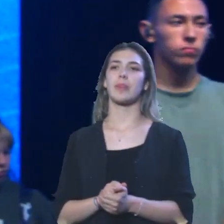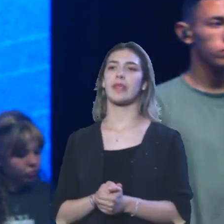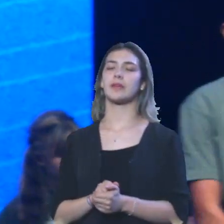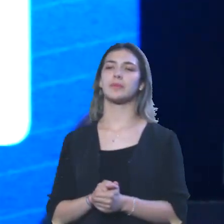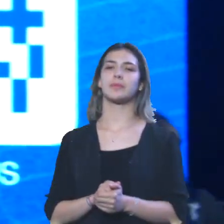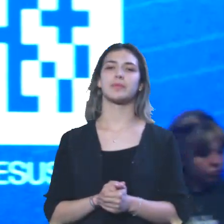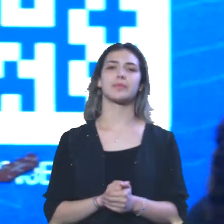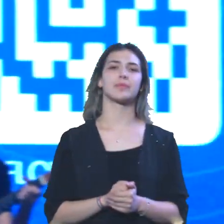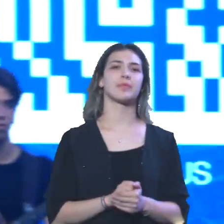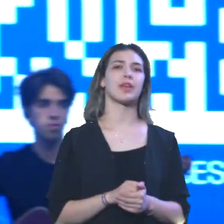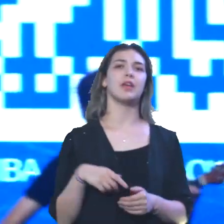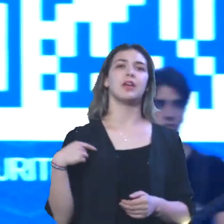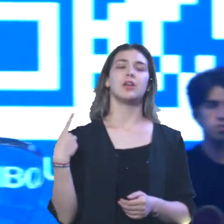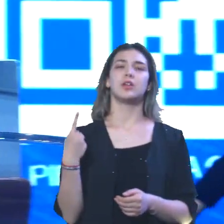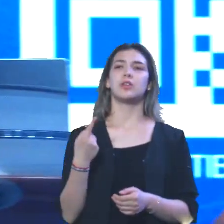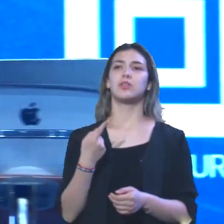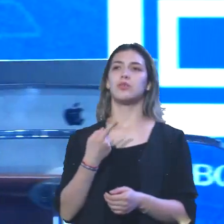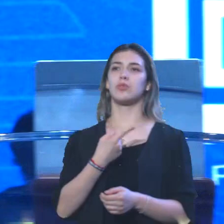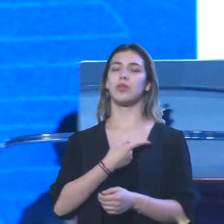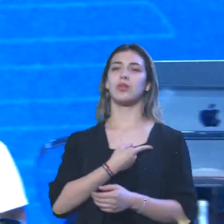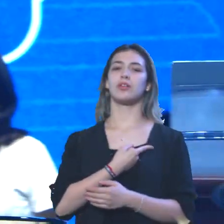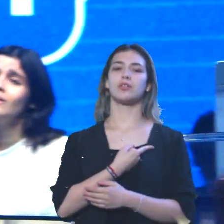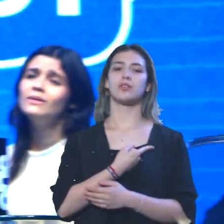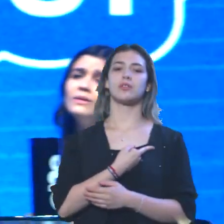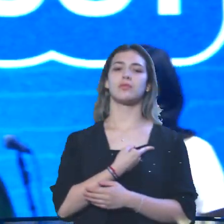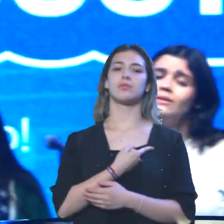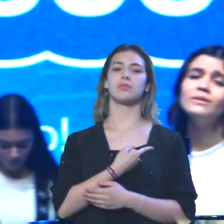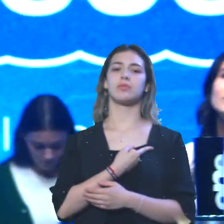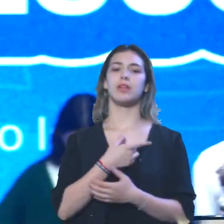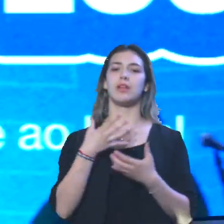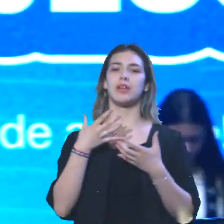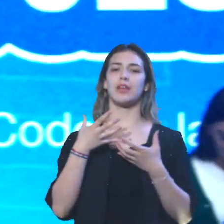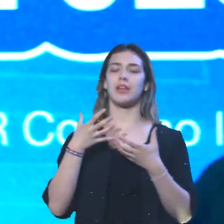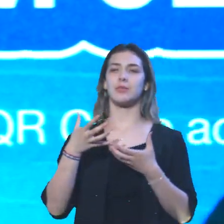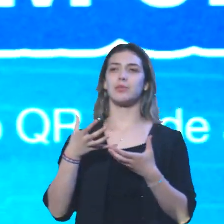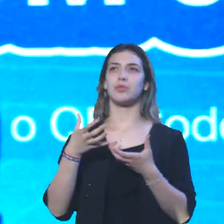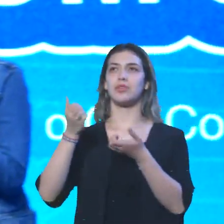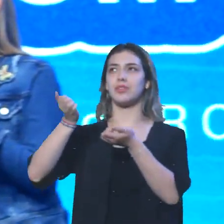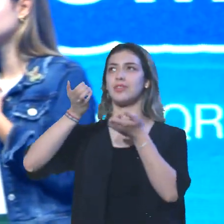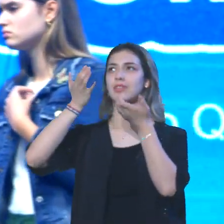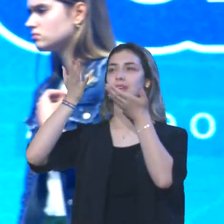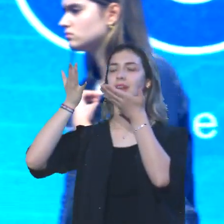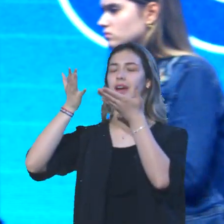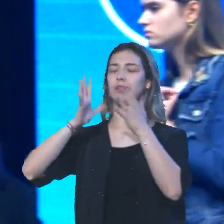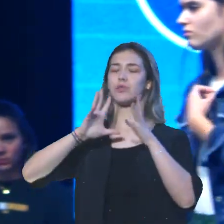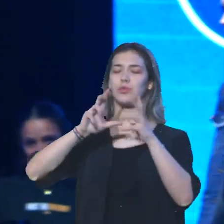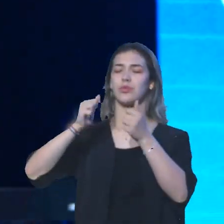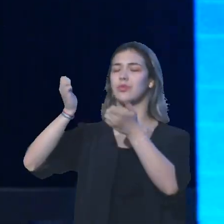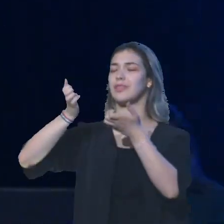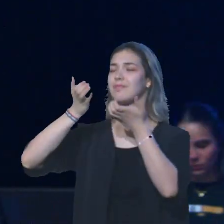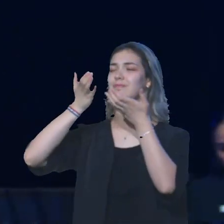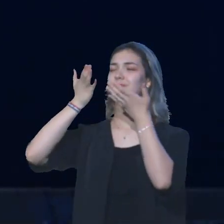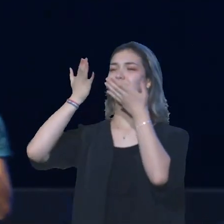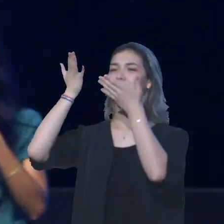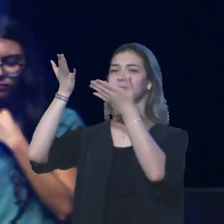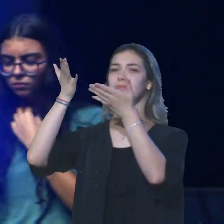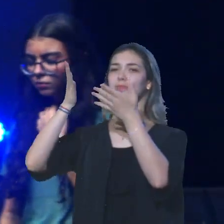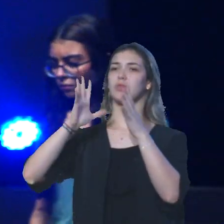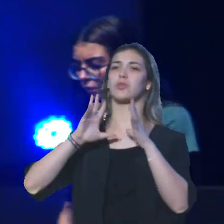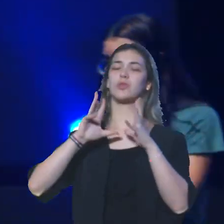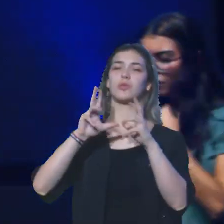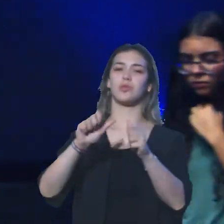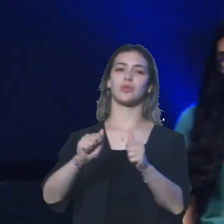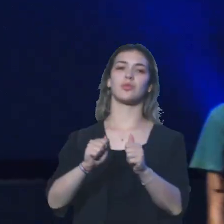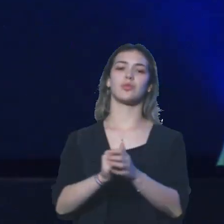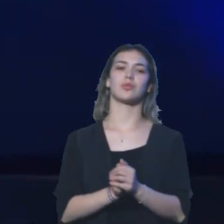entregar as coisas aqui e durante a semana pegar de volta, Jesus. Nós queremos deixar tudo para o Senhor, Deus,